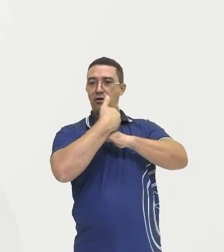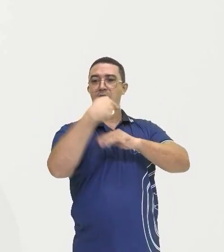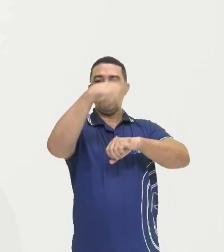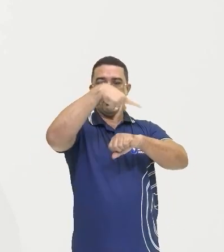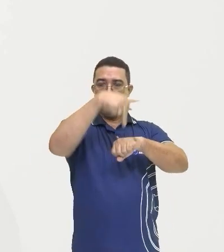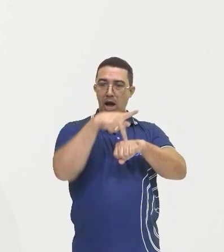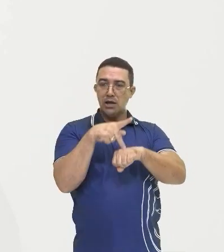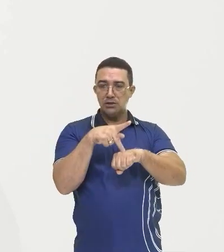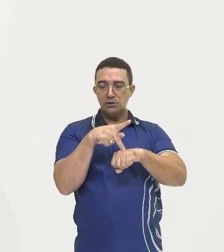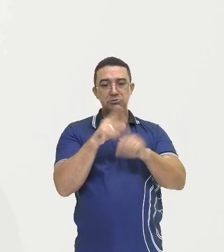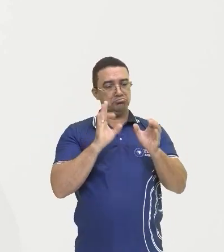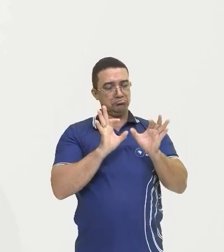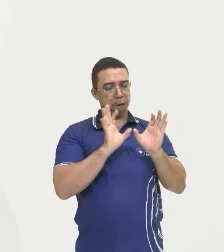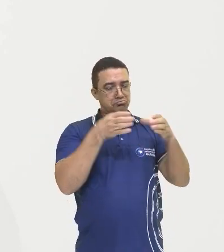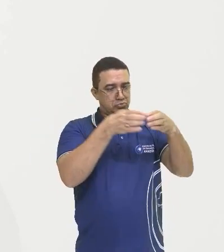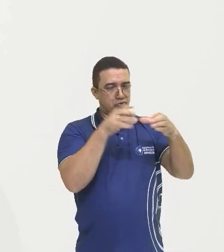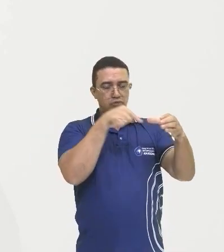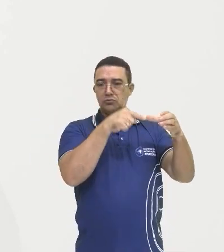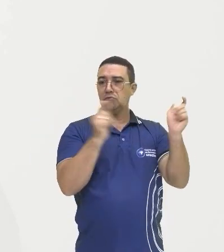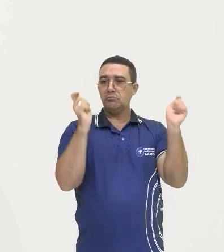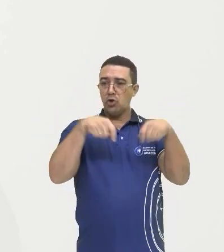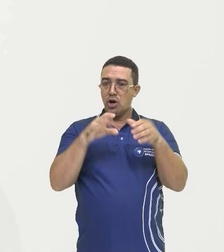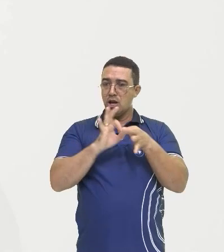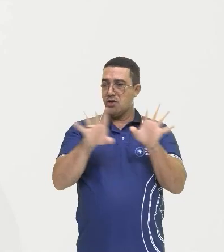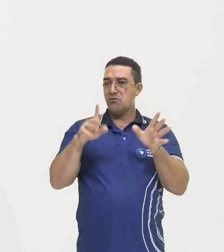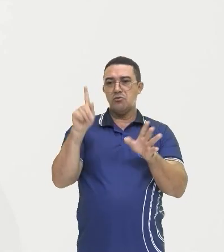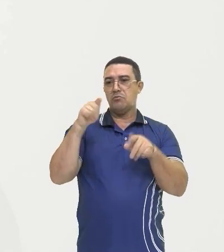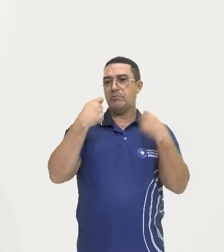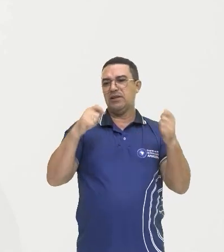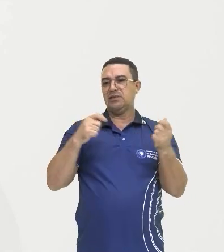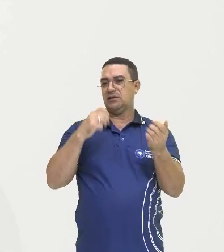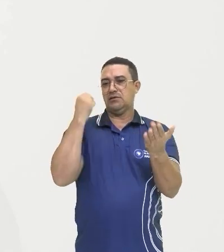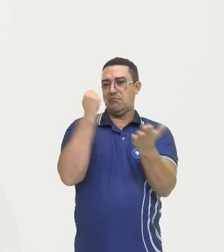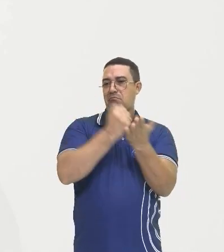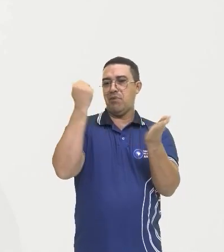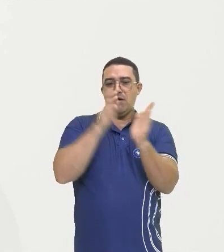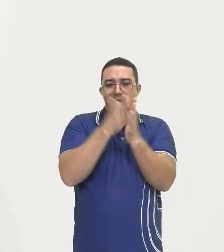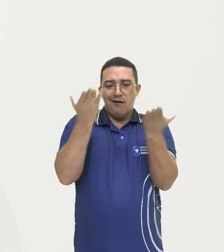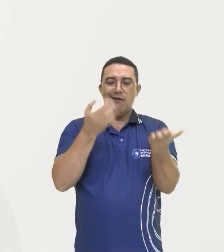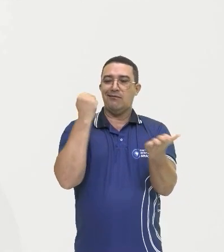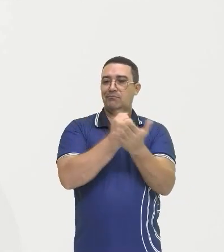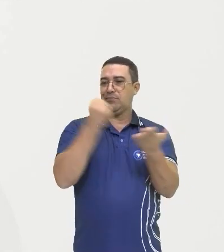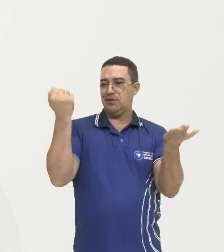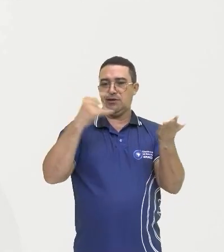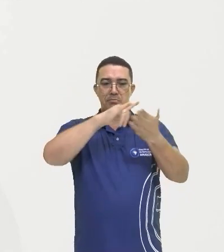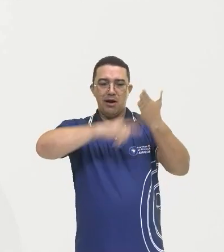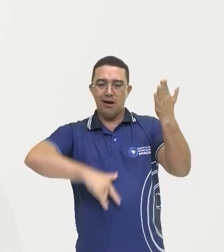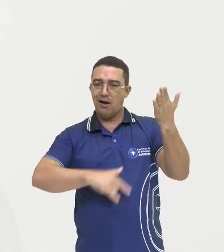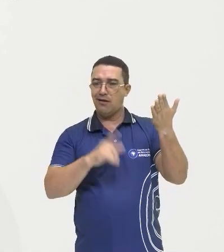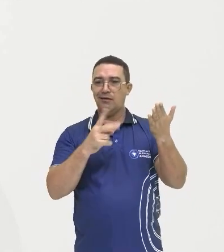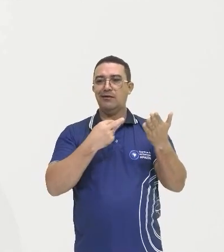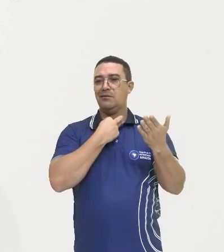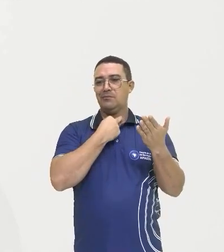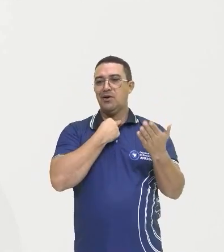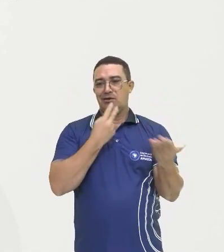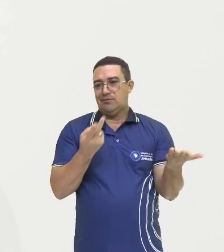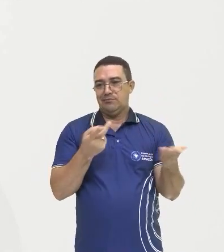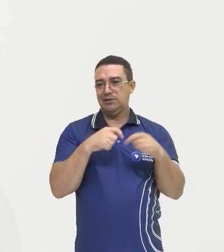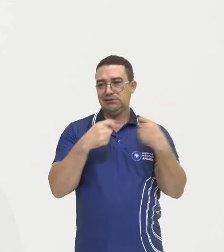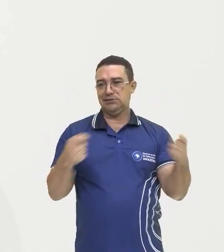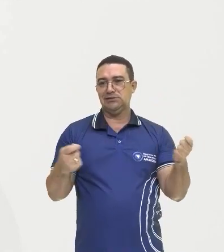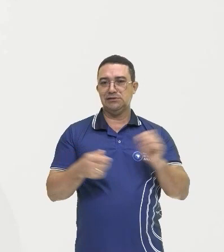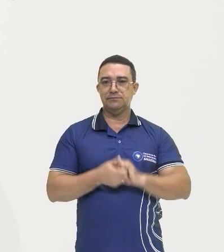país que faz parte do bloco econômico sem precisar de passaporte, sem precisar de visto. Temos também a União Econômica